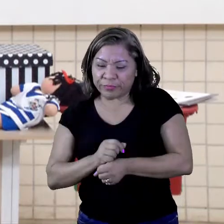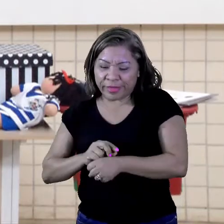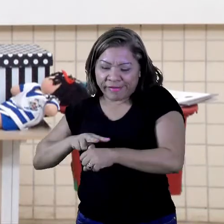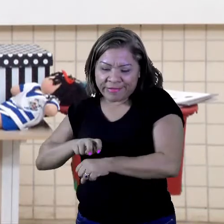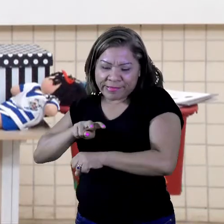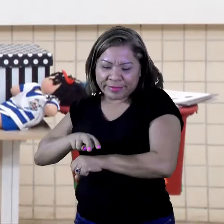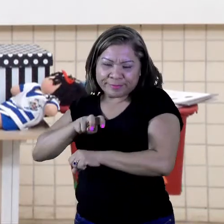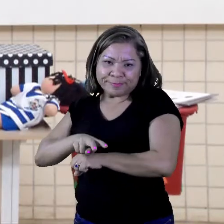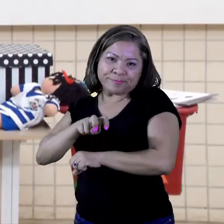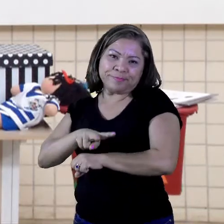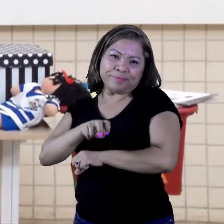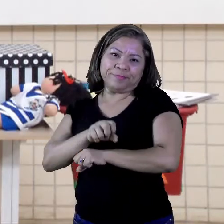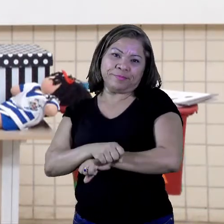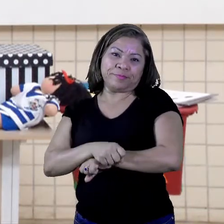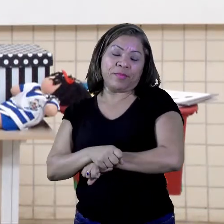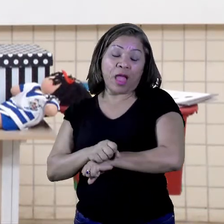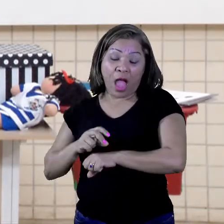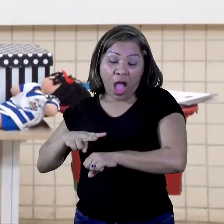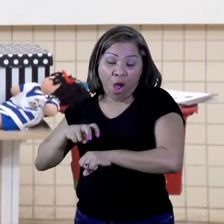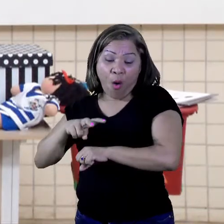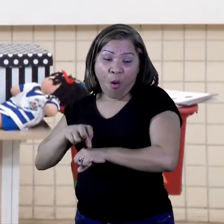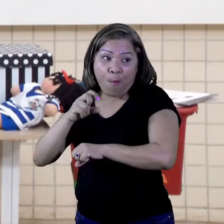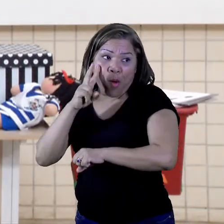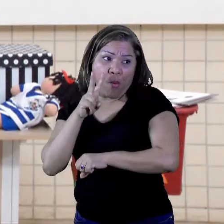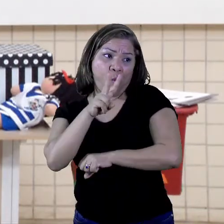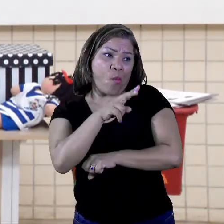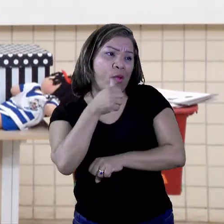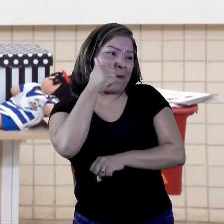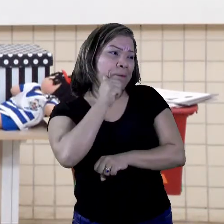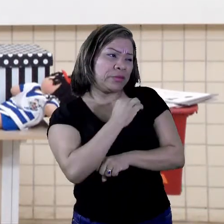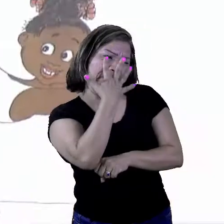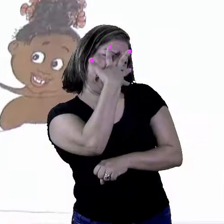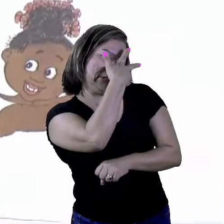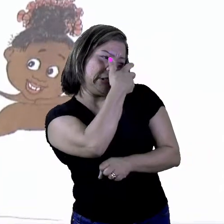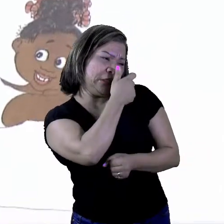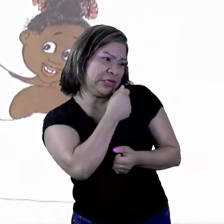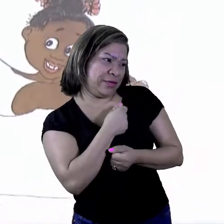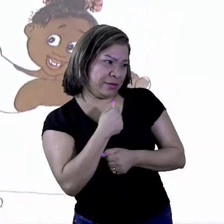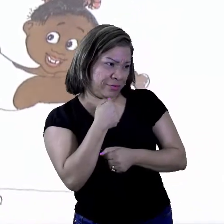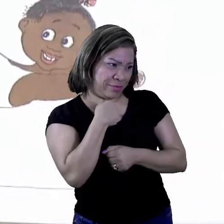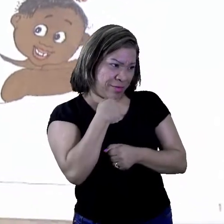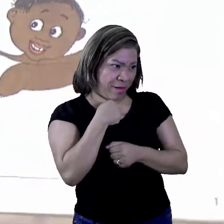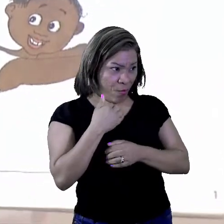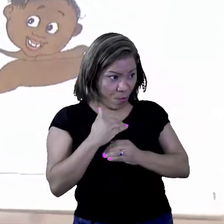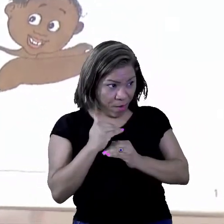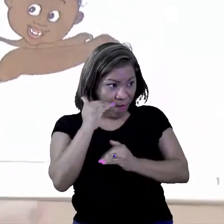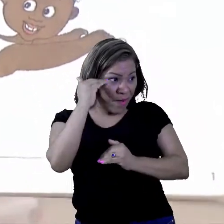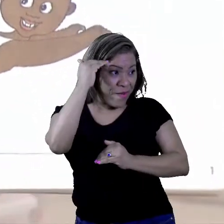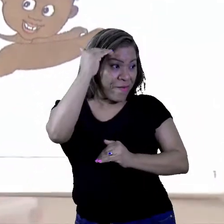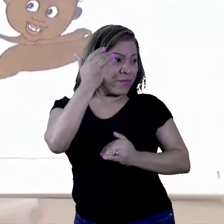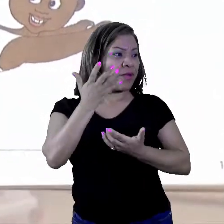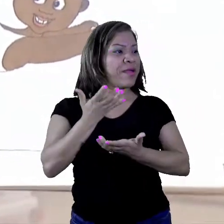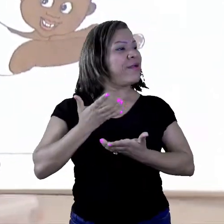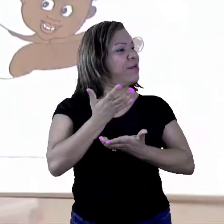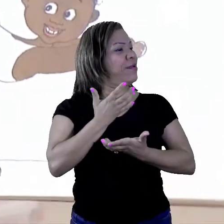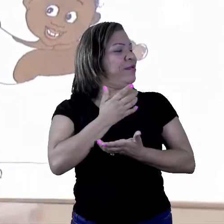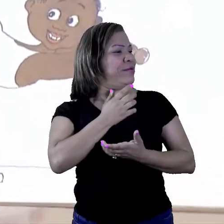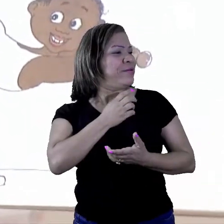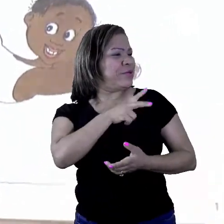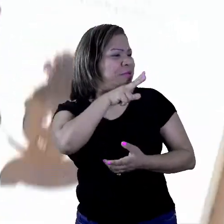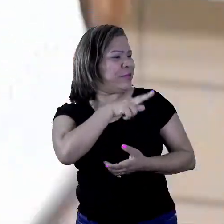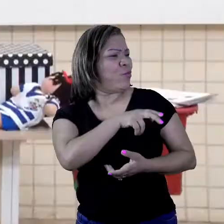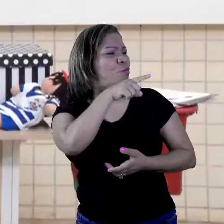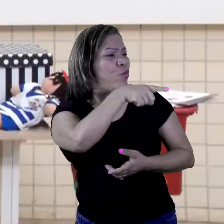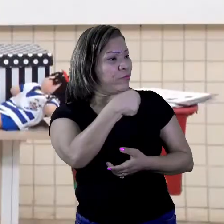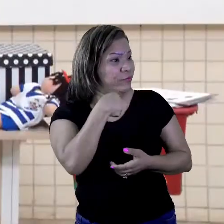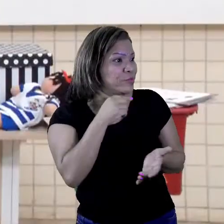menina a pessoa mais linda e falava, quando eu crescer, eu quero ser igual a você, eu vou casar com uma menina igual a